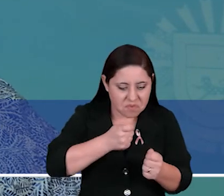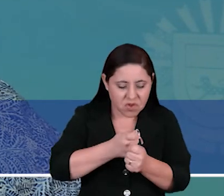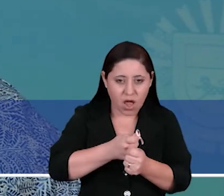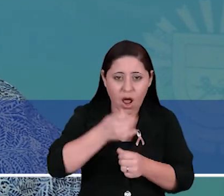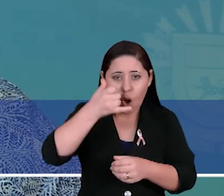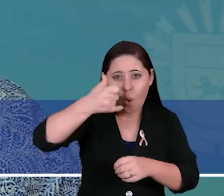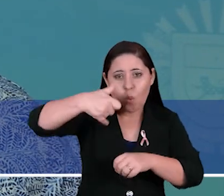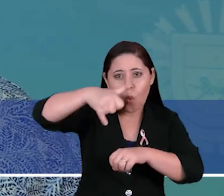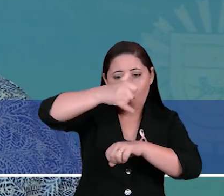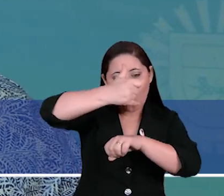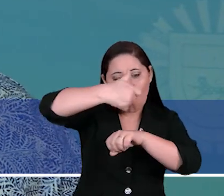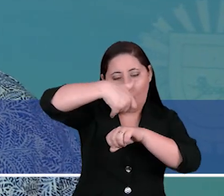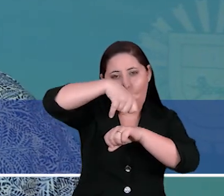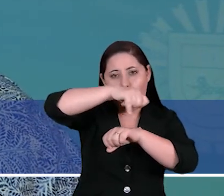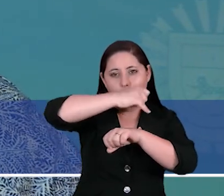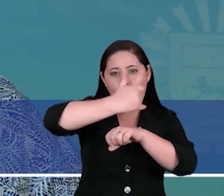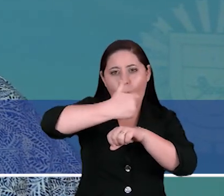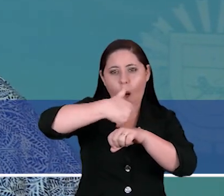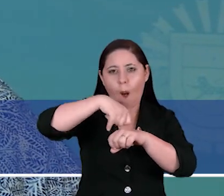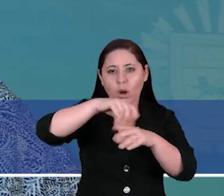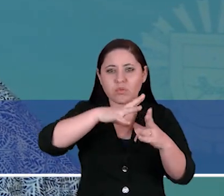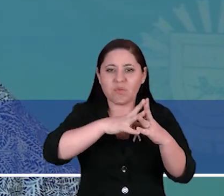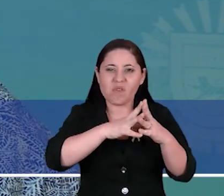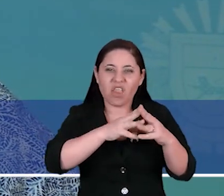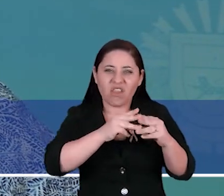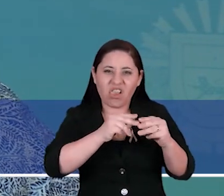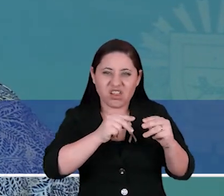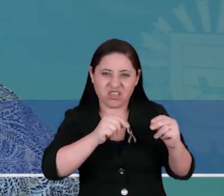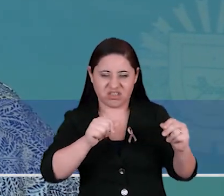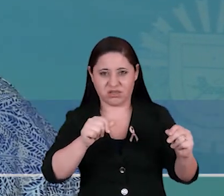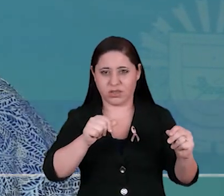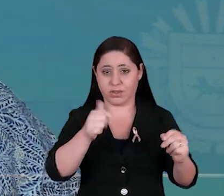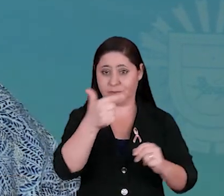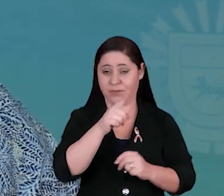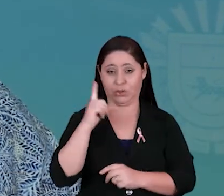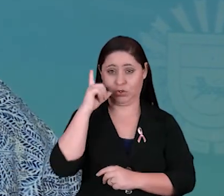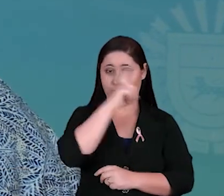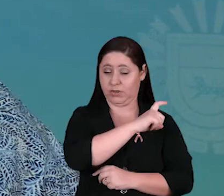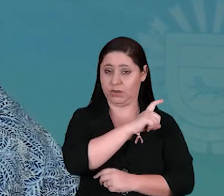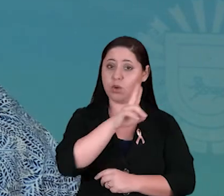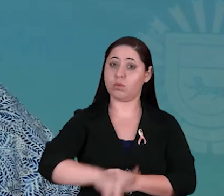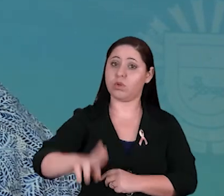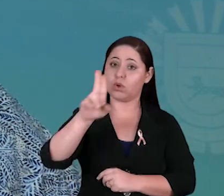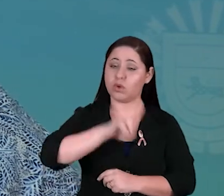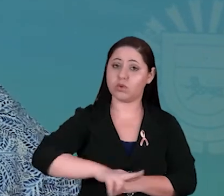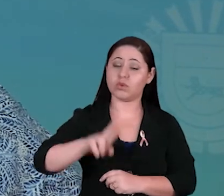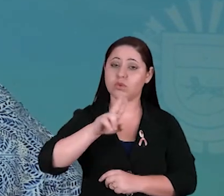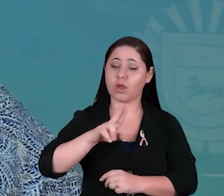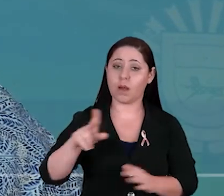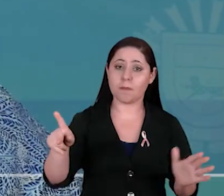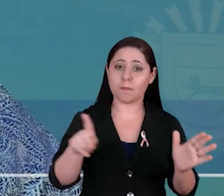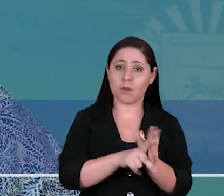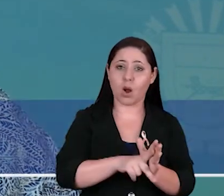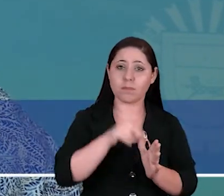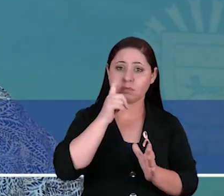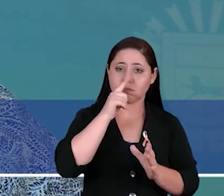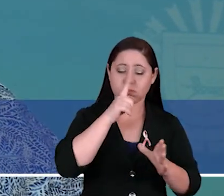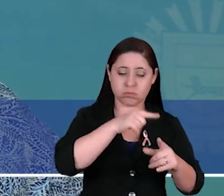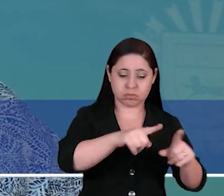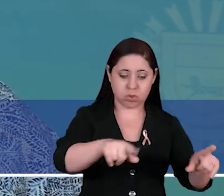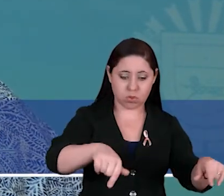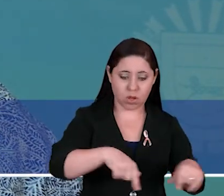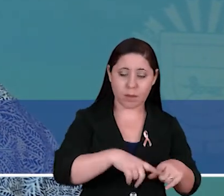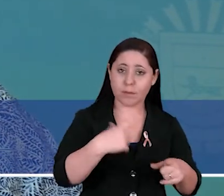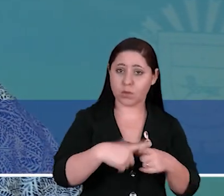larvicida, porém por ele ser um óleo, a gente não consegue ter uma solubilidade fácil do produto e isso torna ele viável para utilização nos